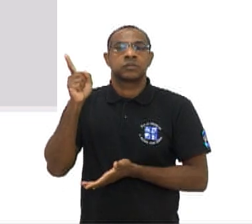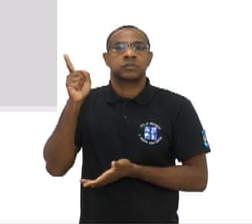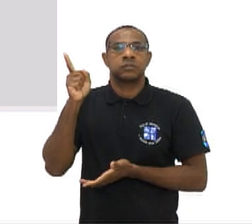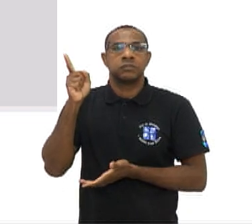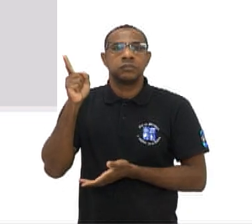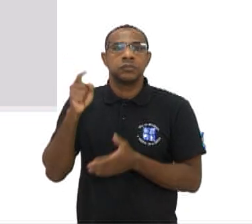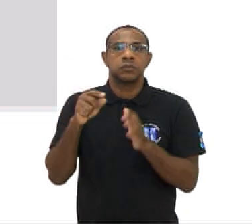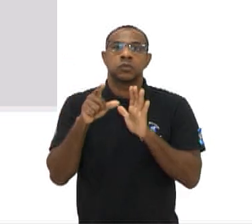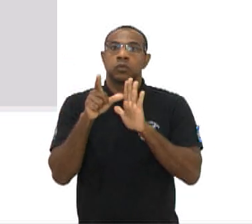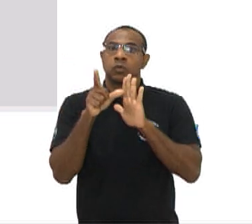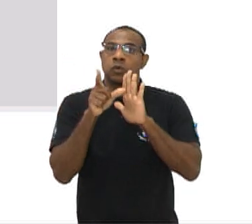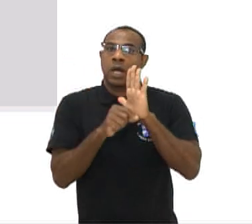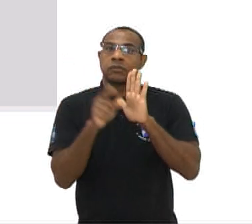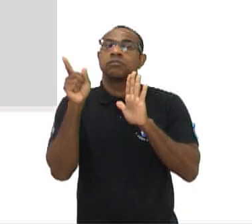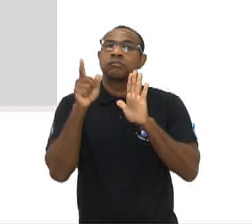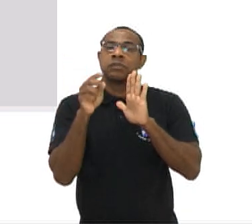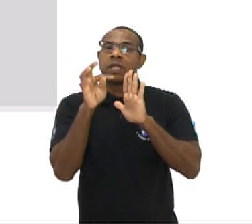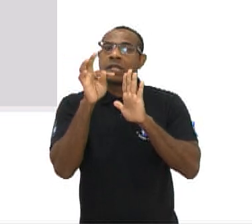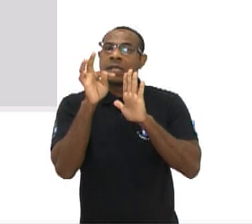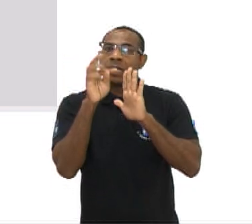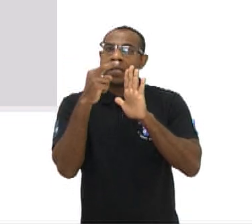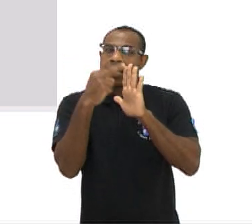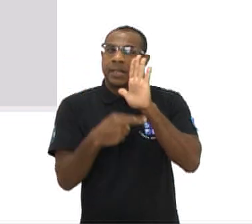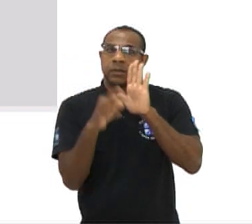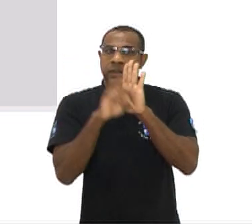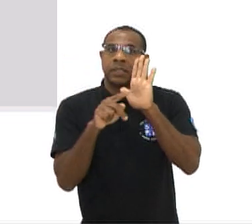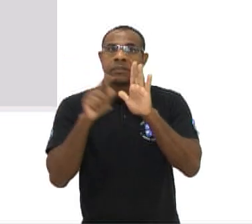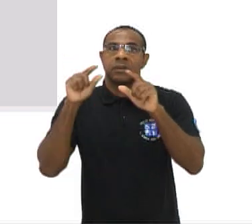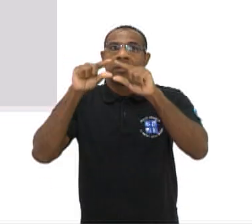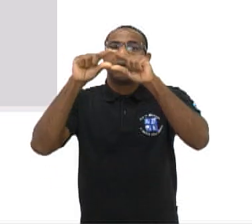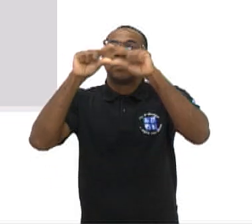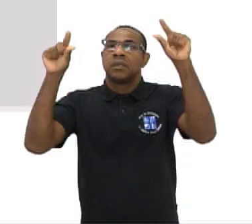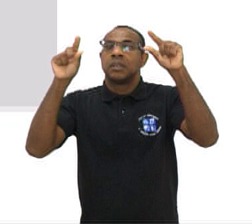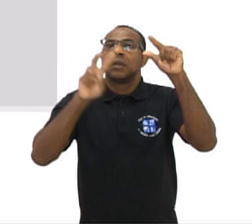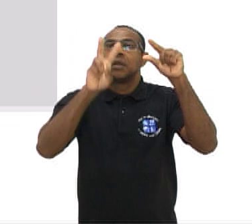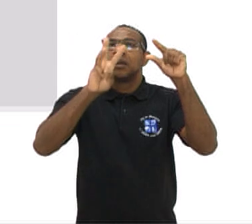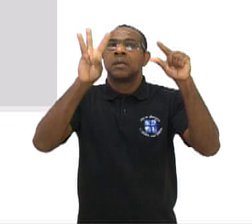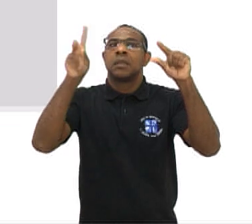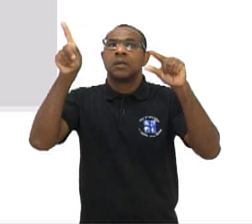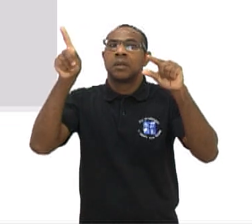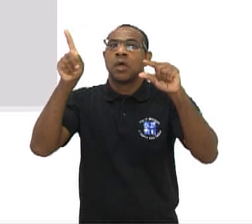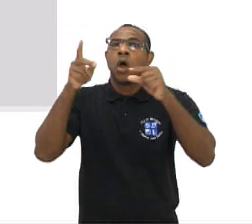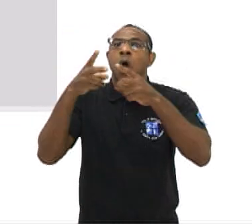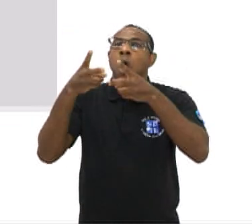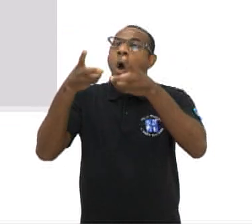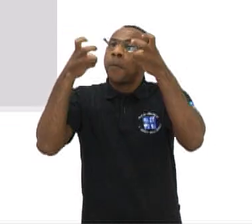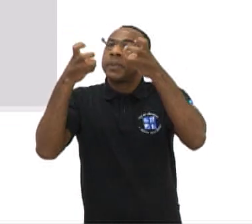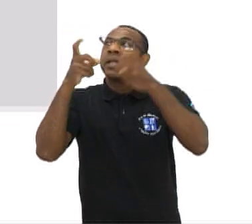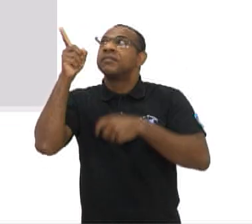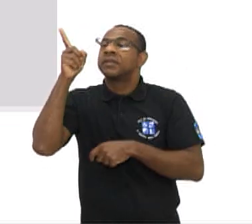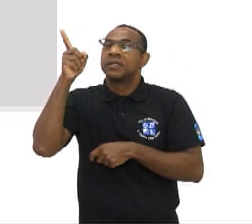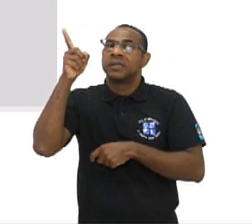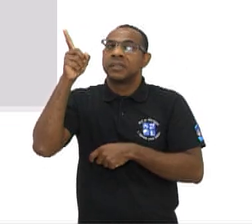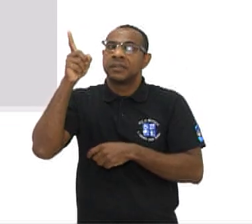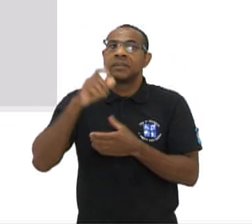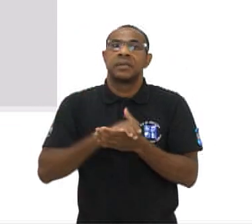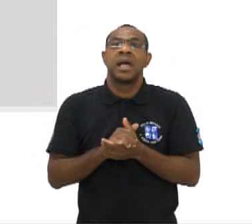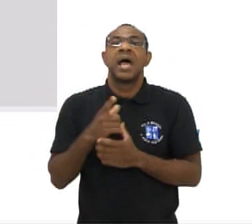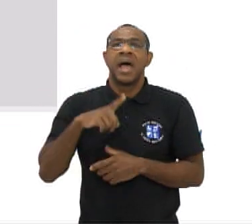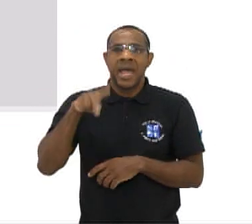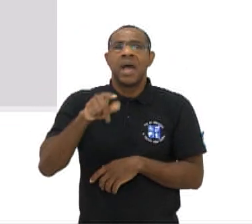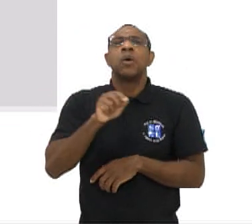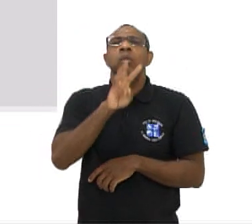vamos ler hoje. Então, onde ele apareceu? Ele apareceu num site chamado Observatório da Imprensa. Então, o site